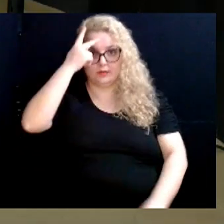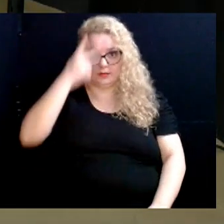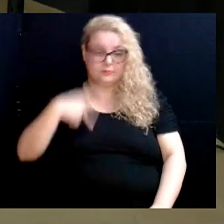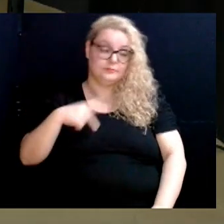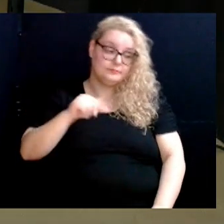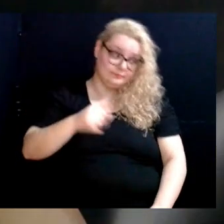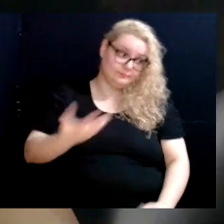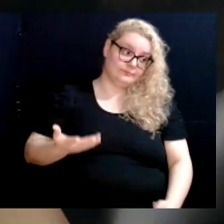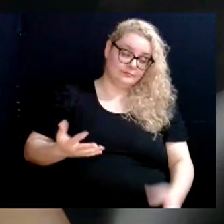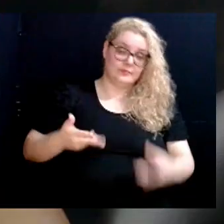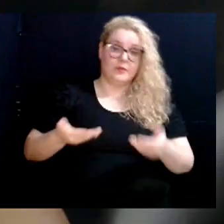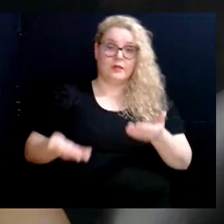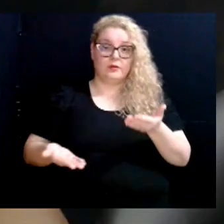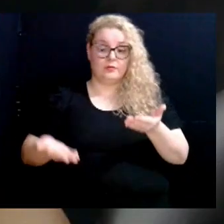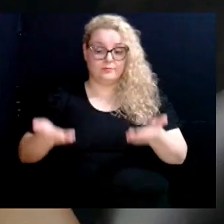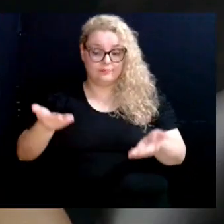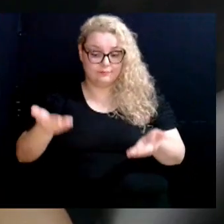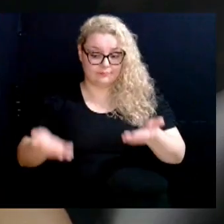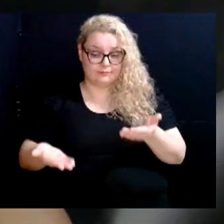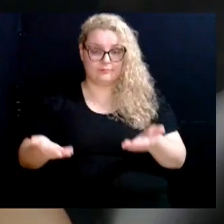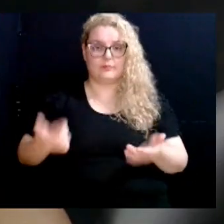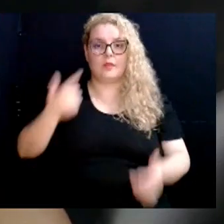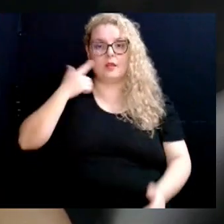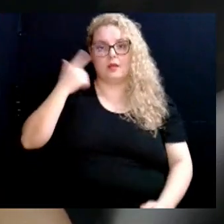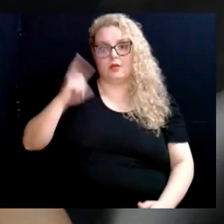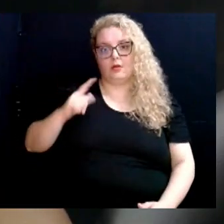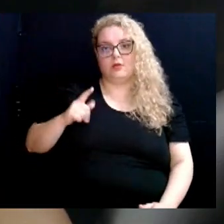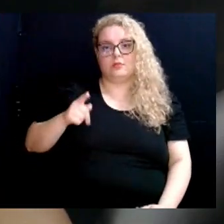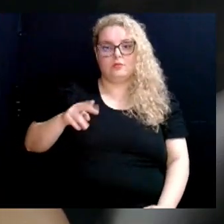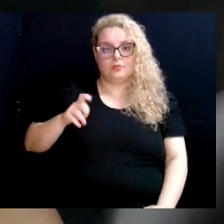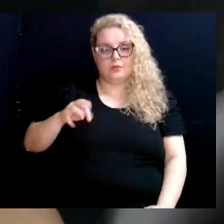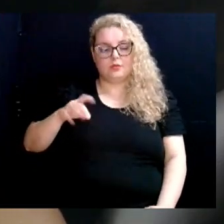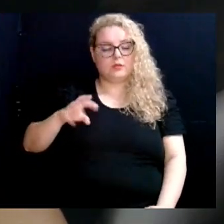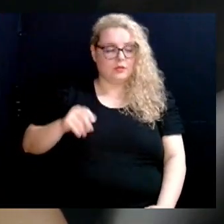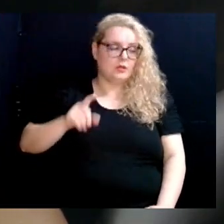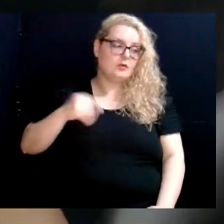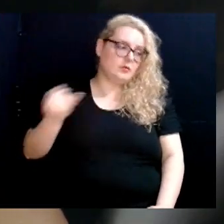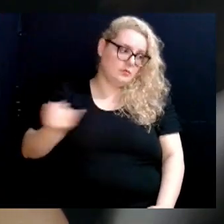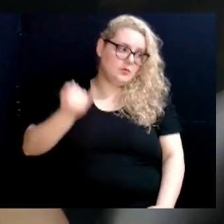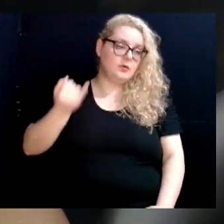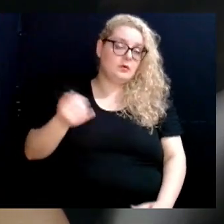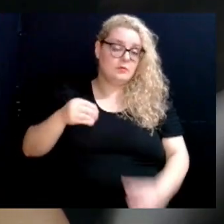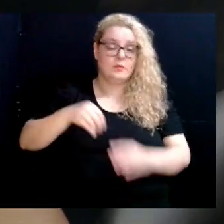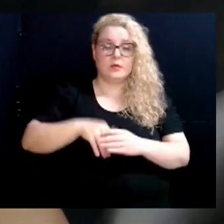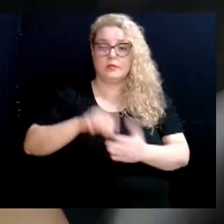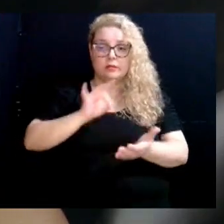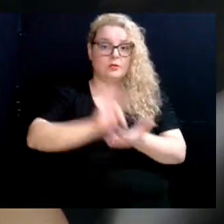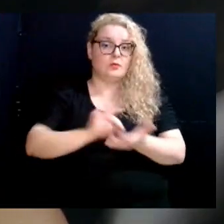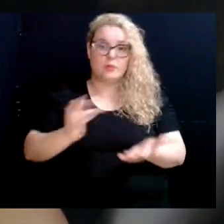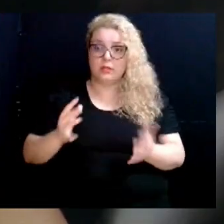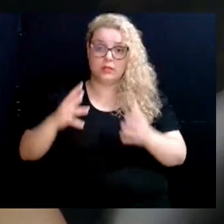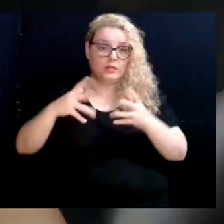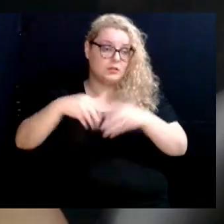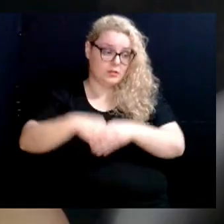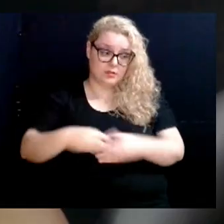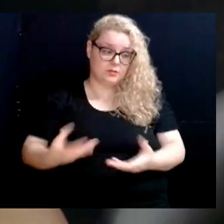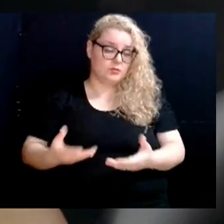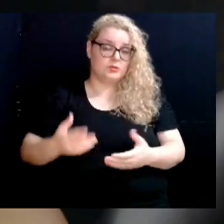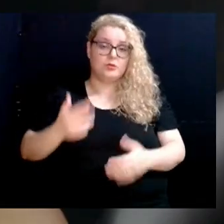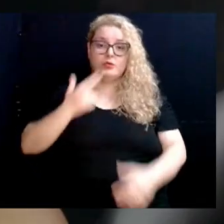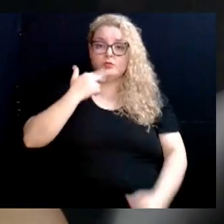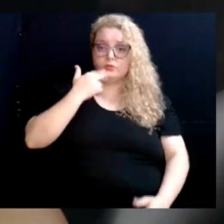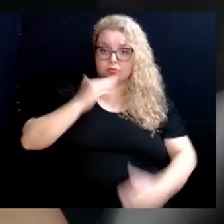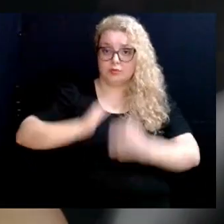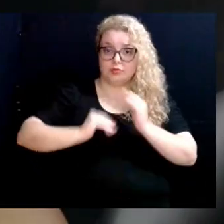é colocar na balança, né? Claro que o aporte proteico é necessário, mas dentro da sua realidade, dentro do que uma nutricionista possa elaborar para